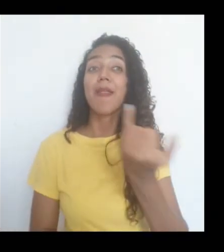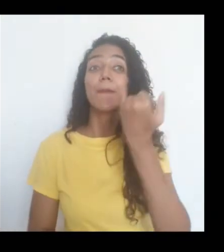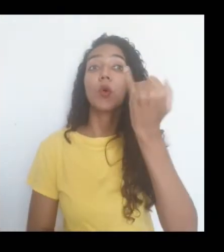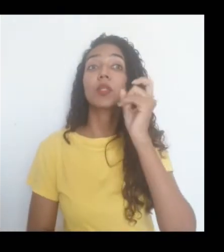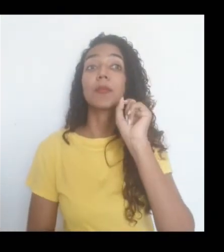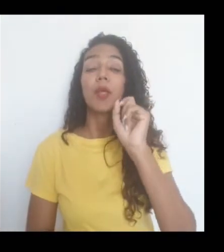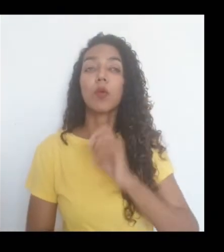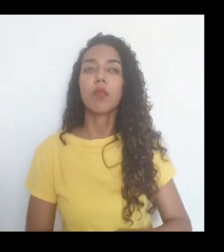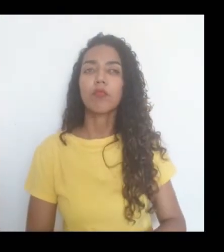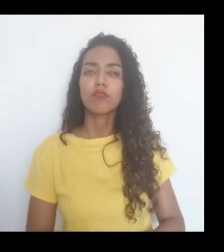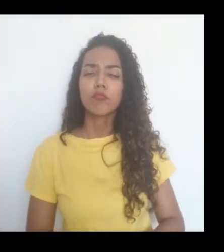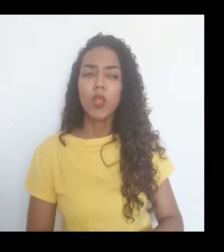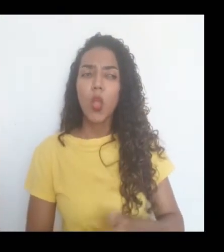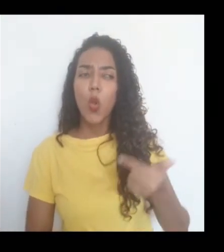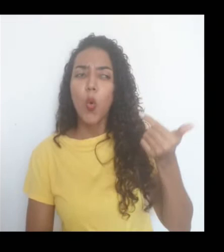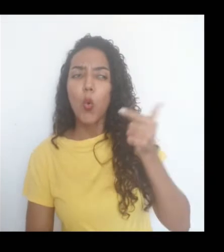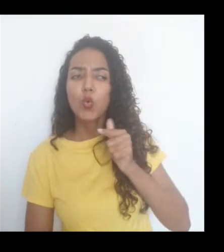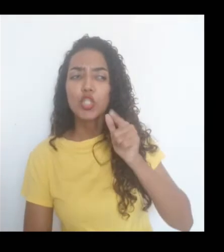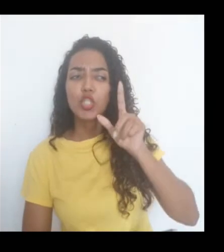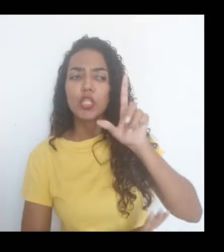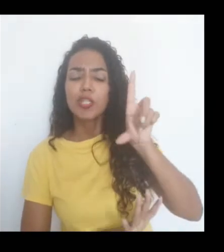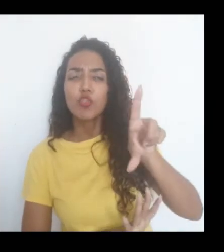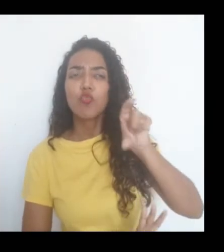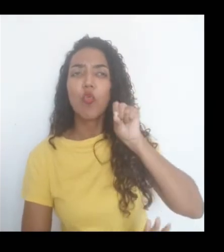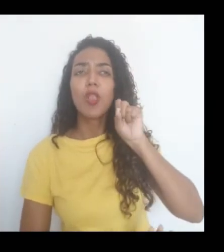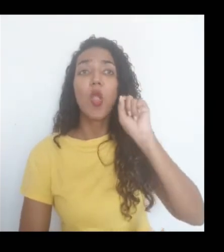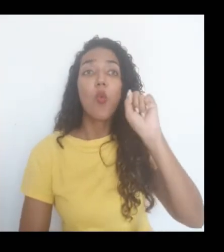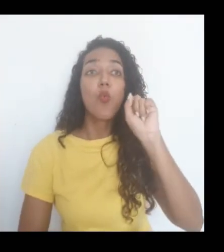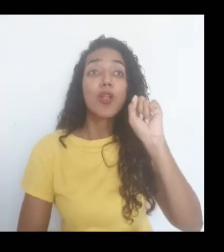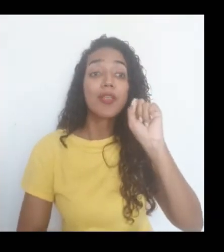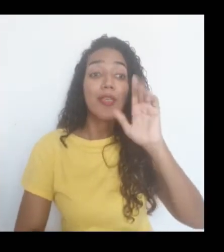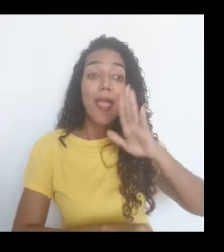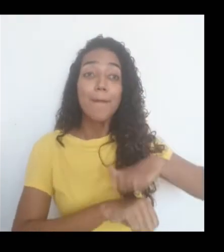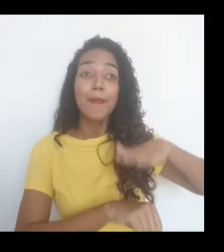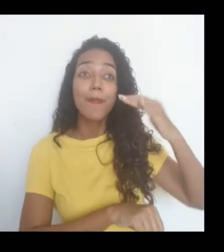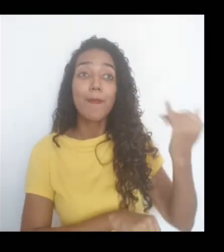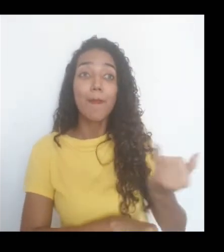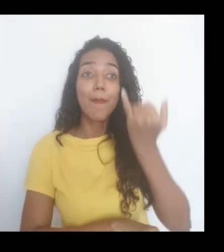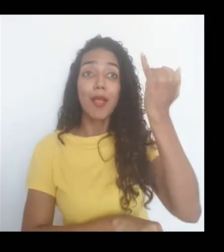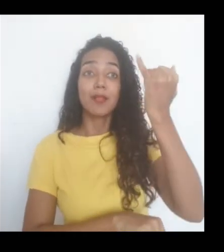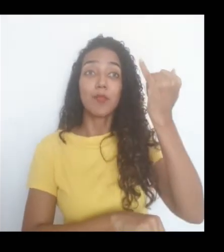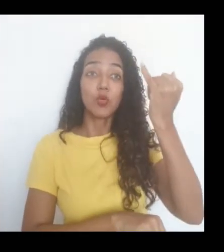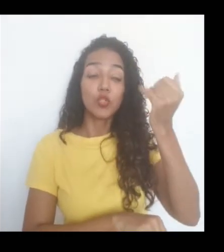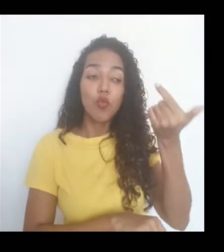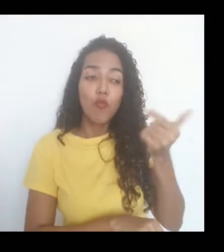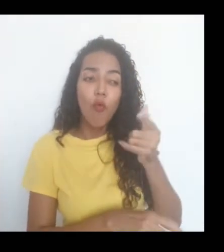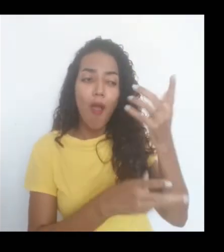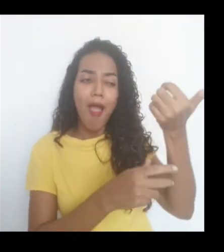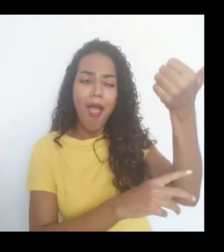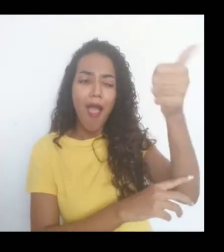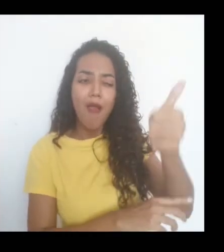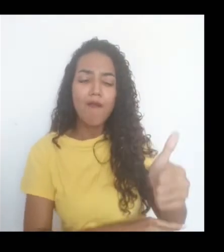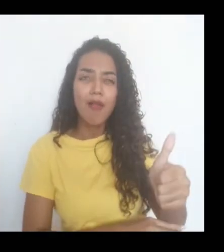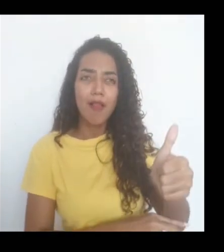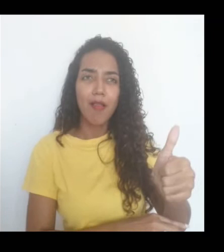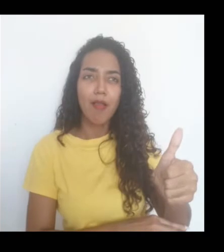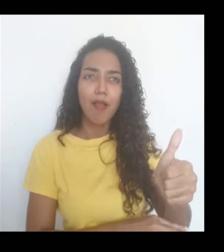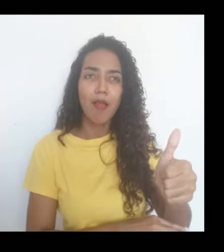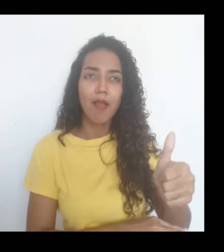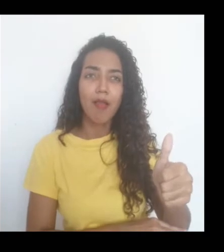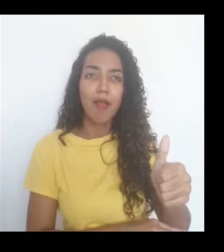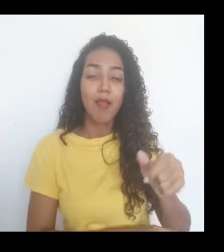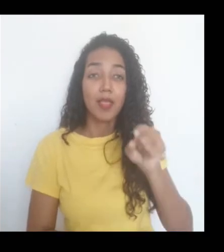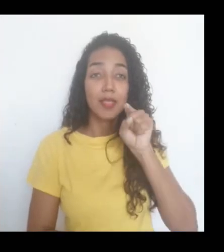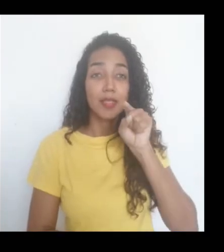mapear nesse processo de abstração. Então, isso é um dos pontos fundamentais na